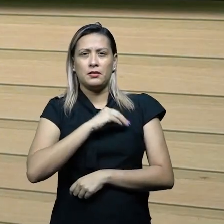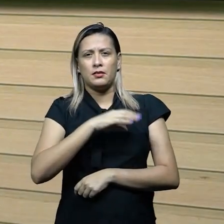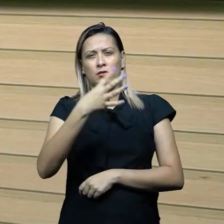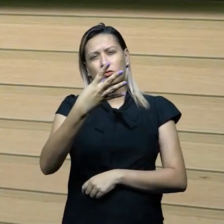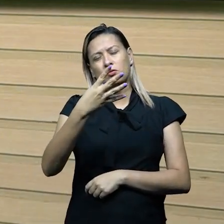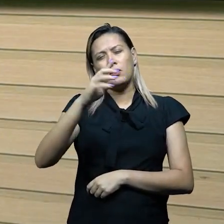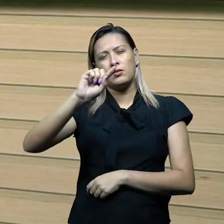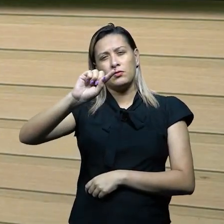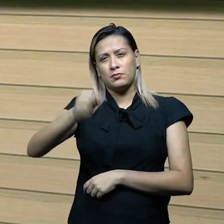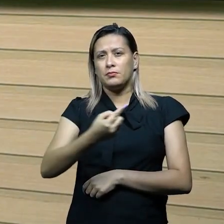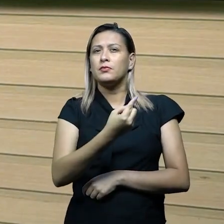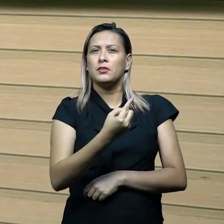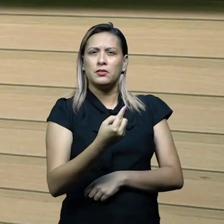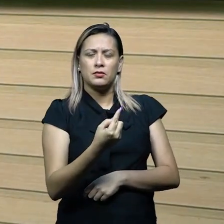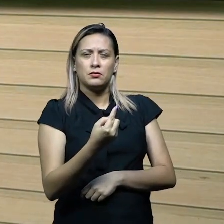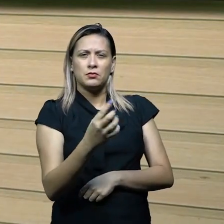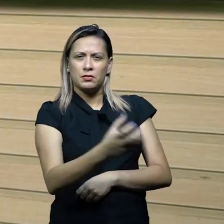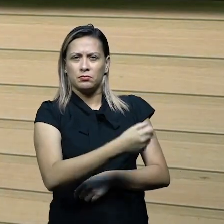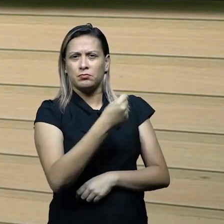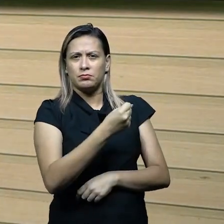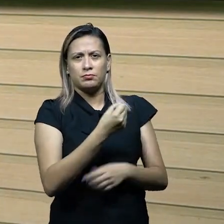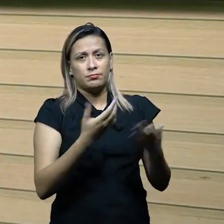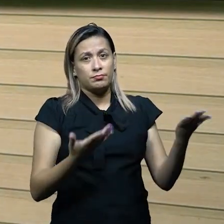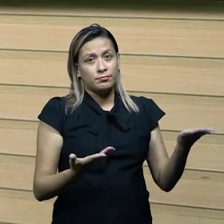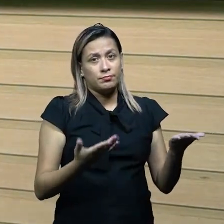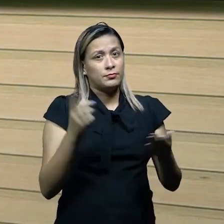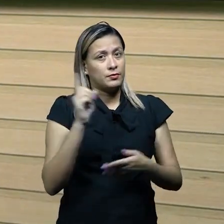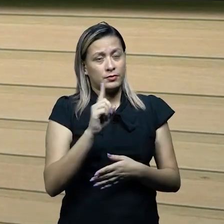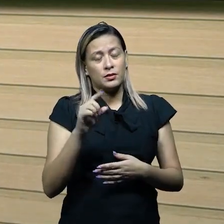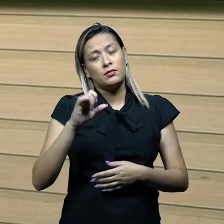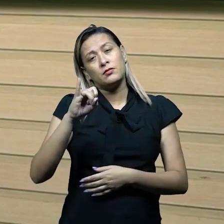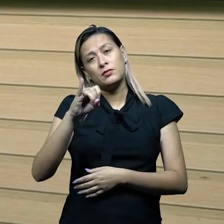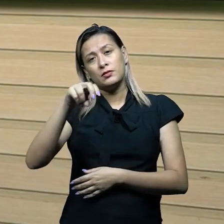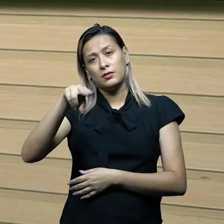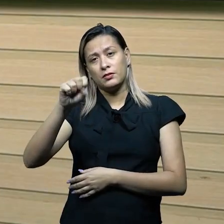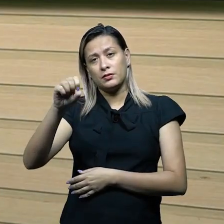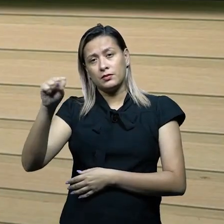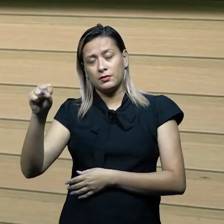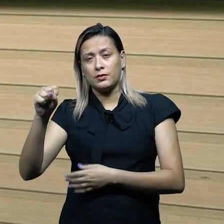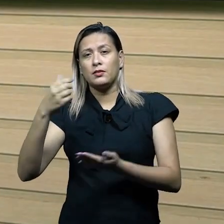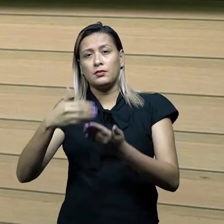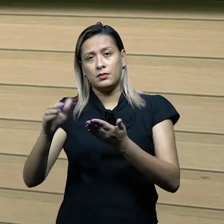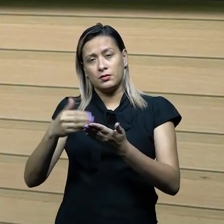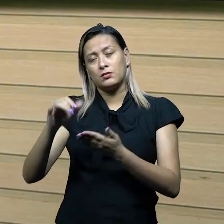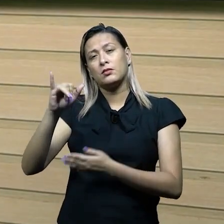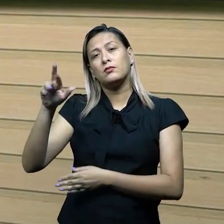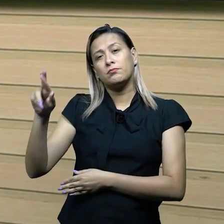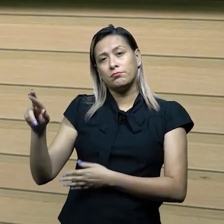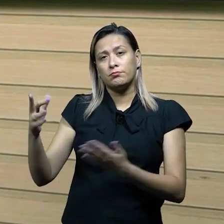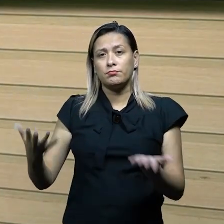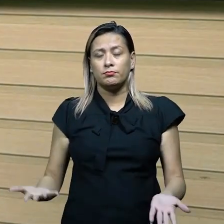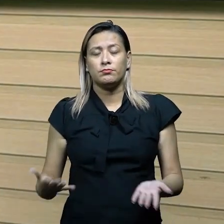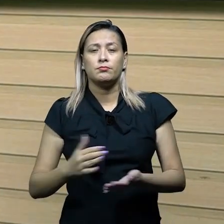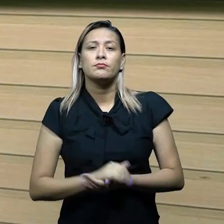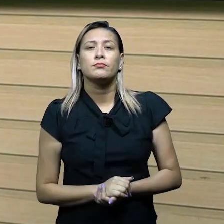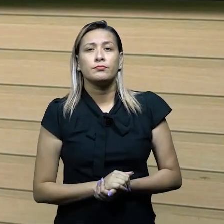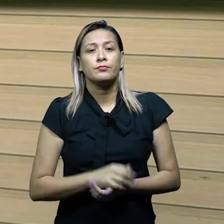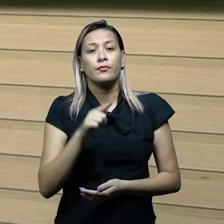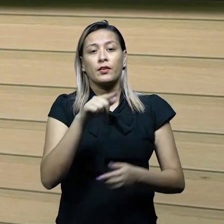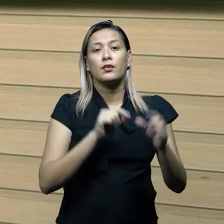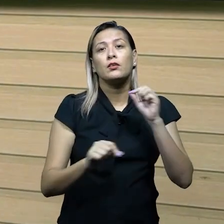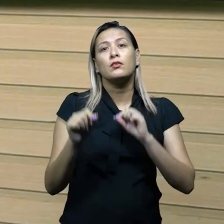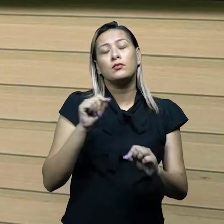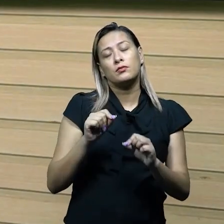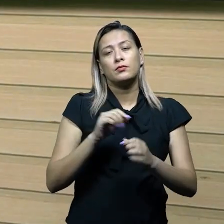lá, tu tem um salário lá de R$4.000. Nossa, vai cair 4.000 na minha conta? Não. Tu vai tirar o INSS e vai tirar o imposto de renda.